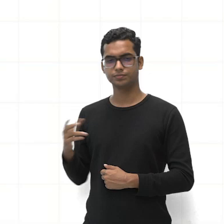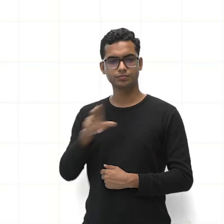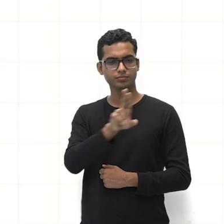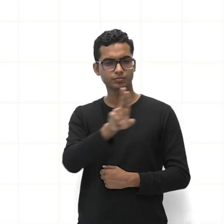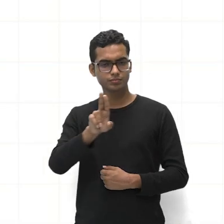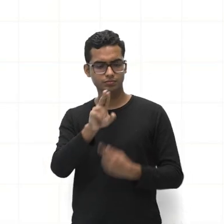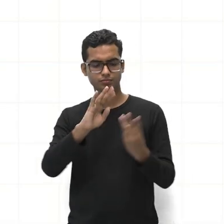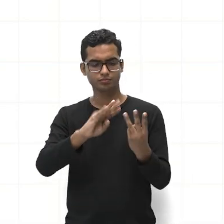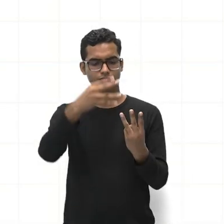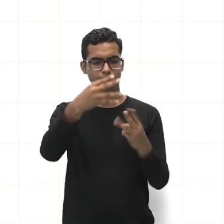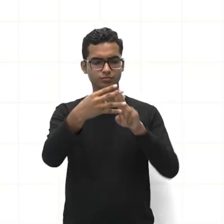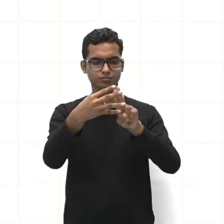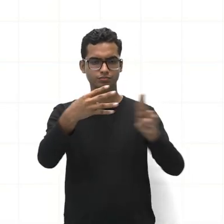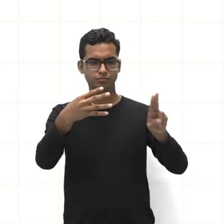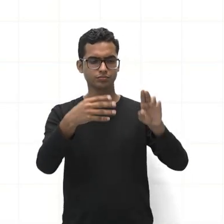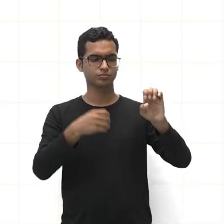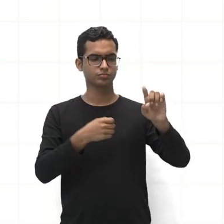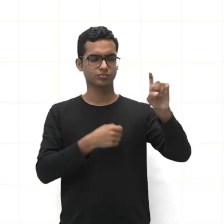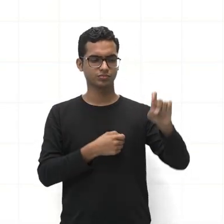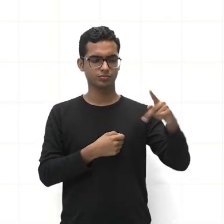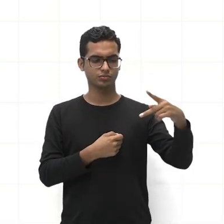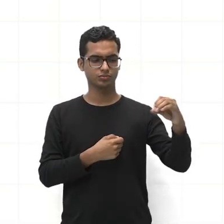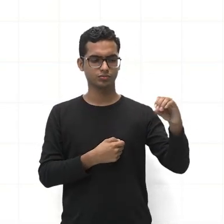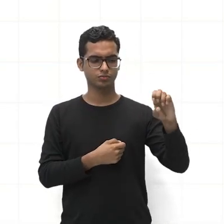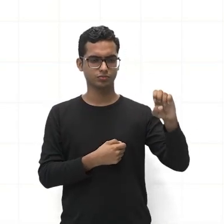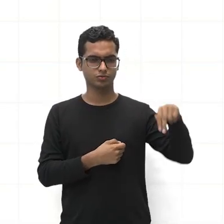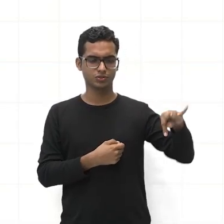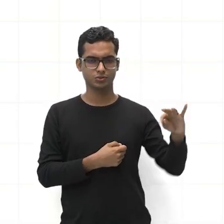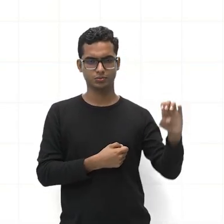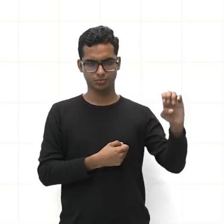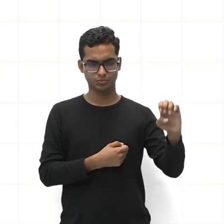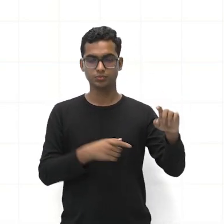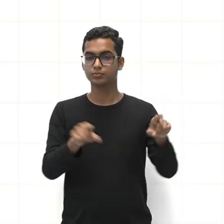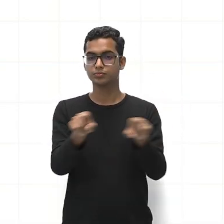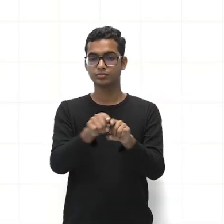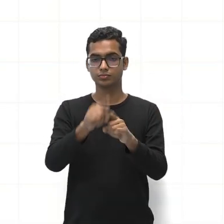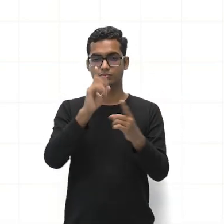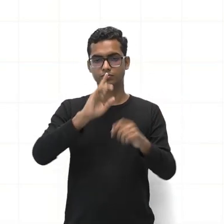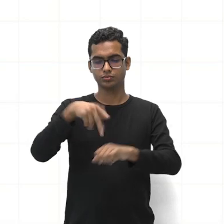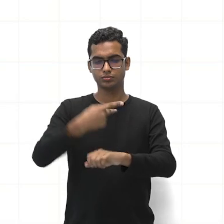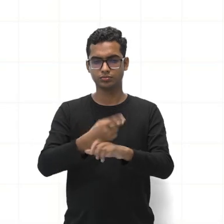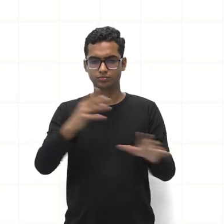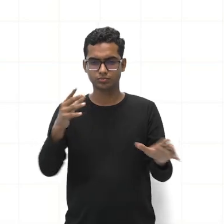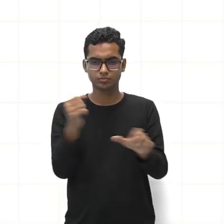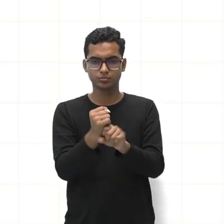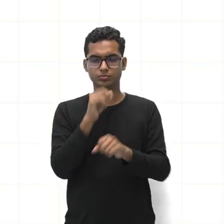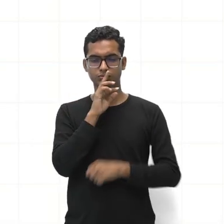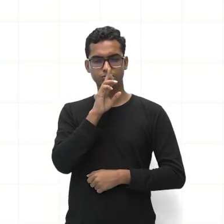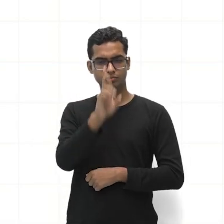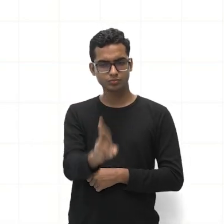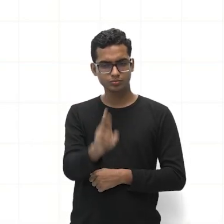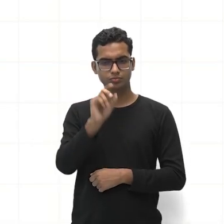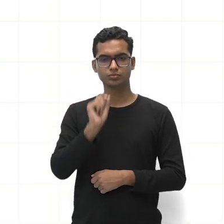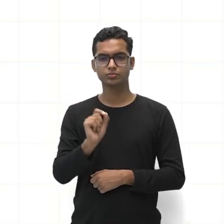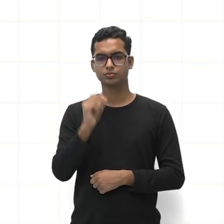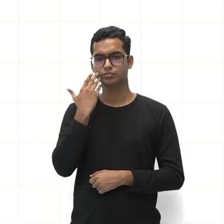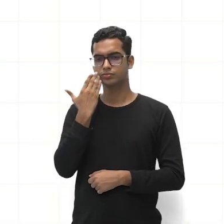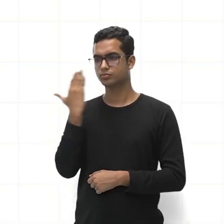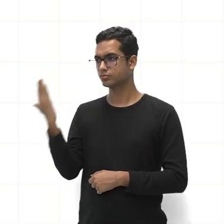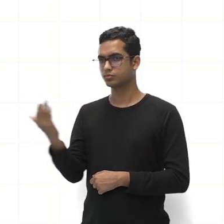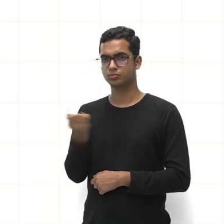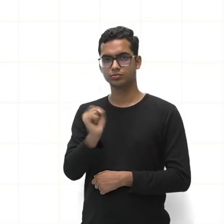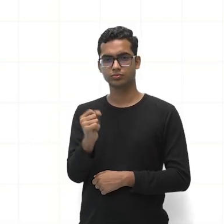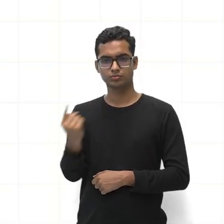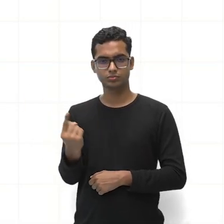de expoente. E o resultado 81, que é a